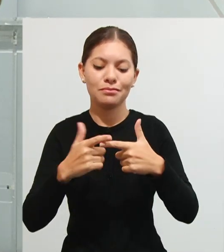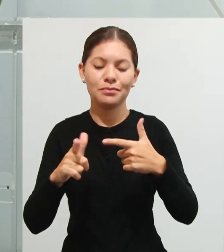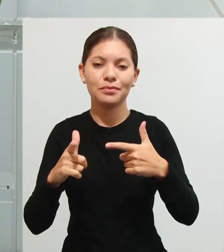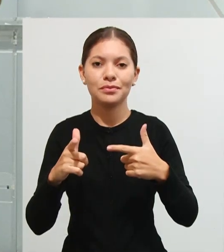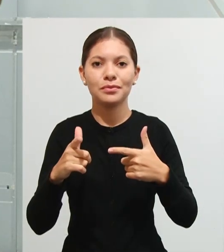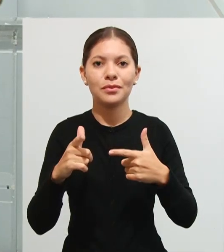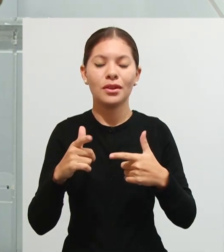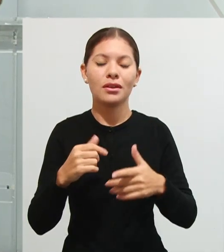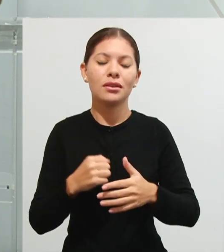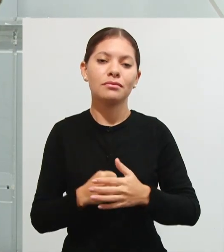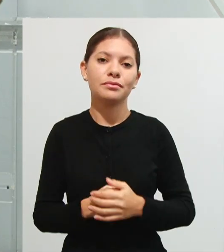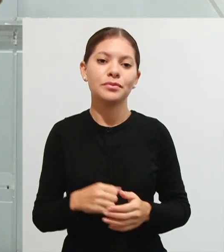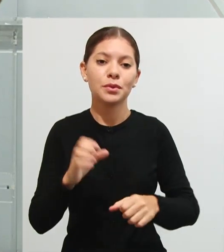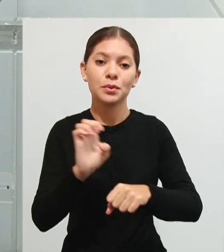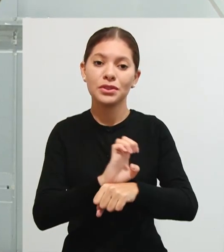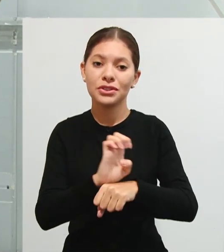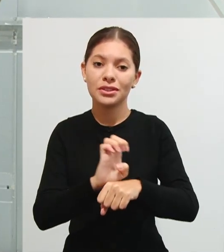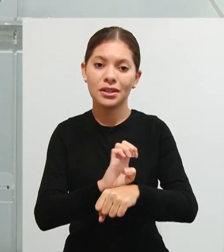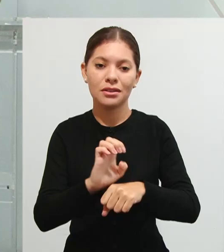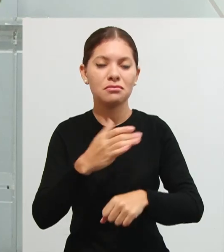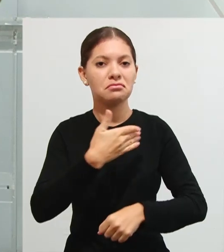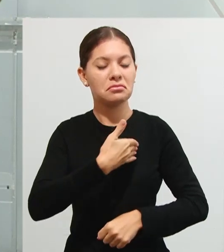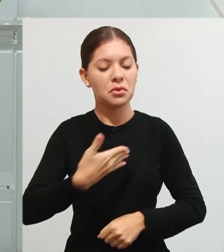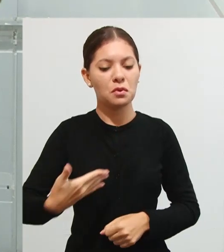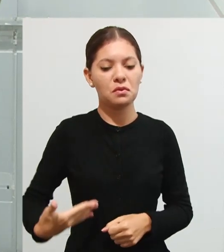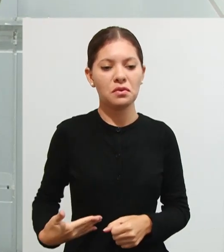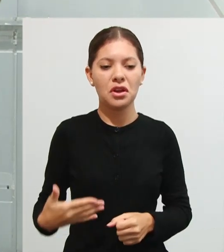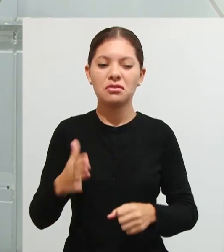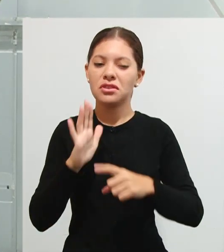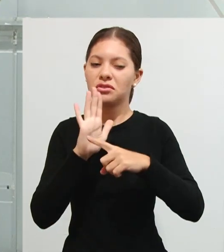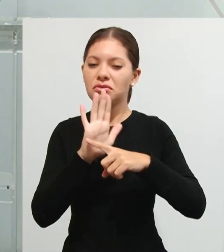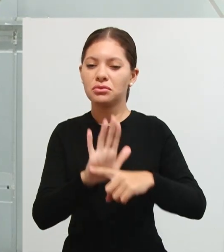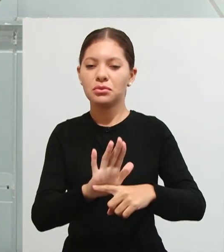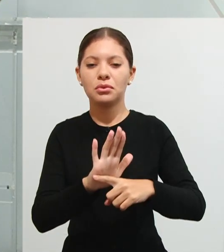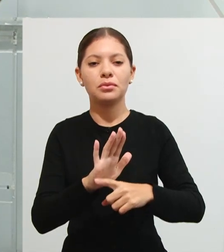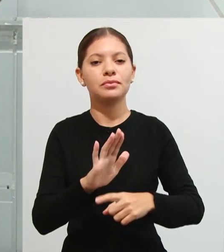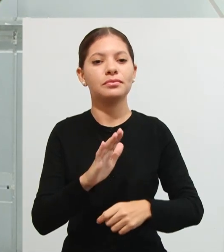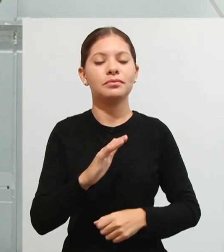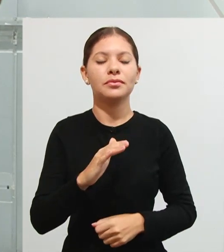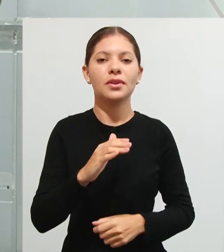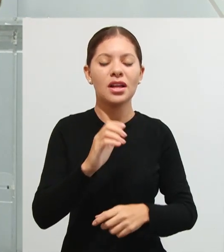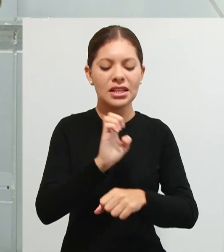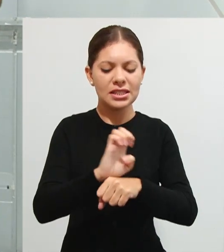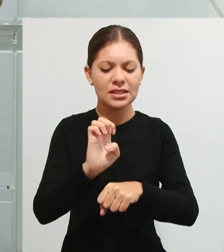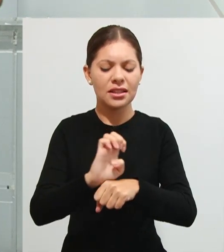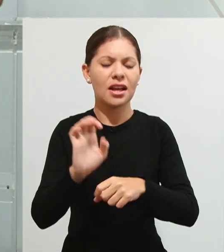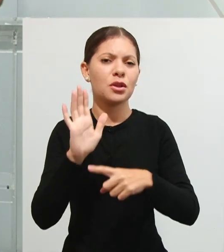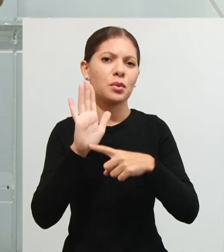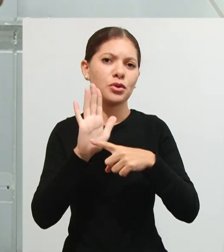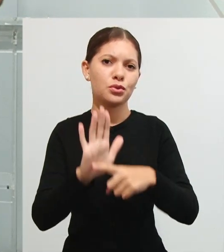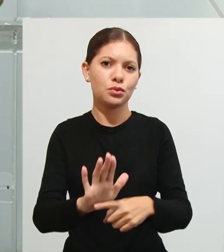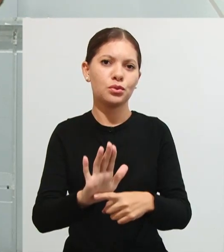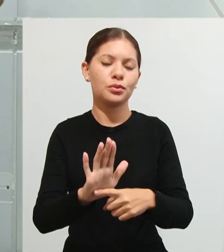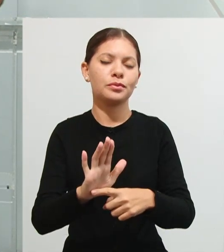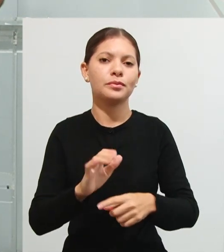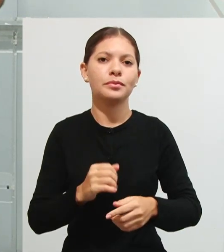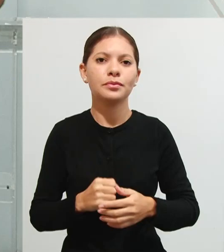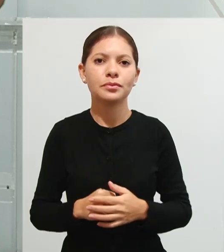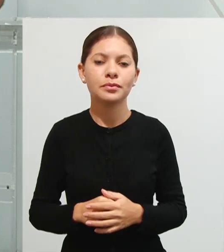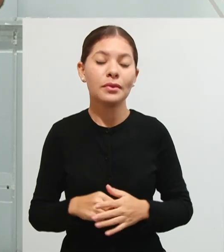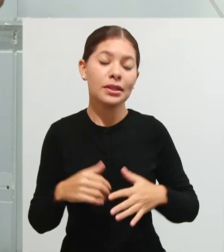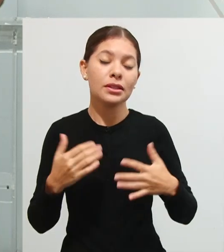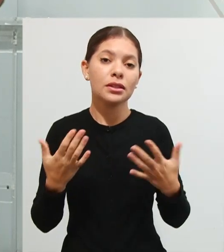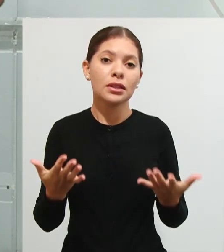todas essas crises, foi salvo pelos governos. Foi salvo pelo Estado, foi mantido pelo Estado. Ou